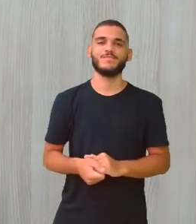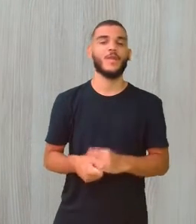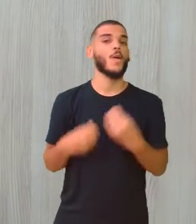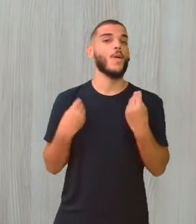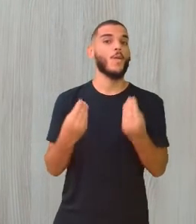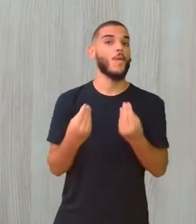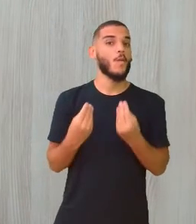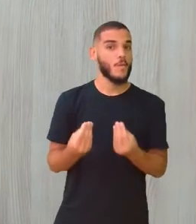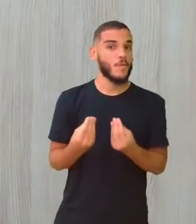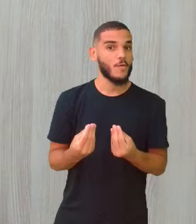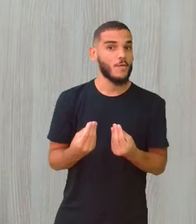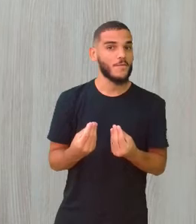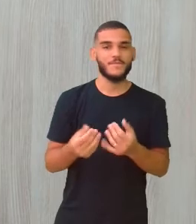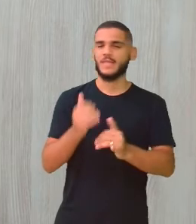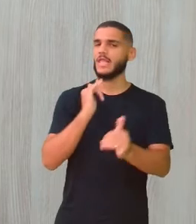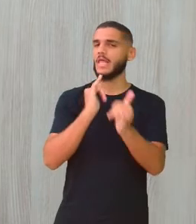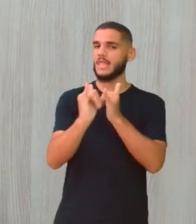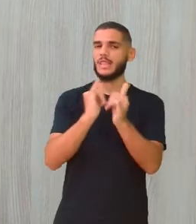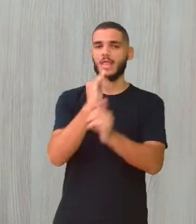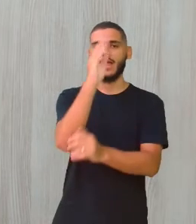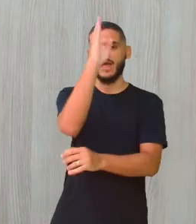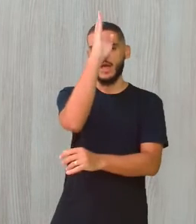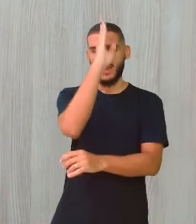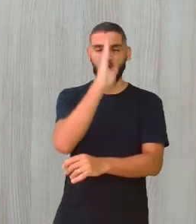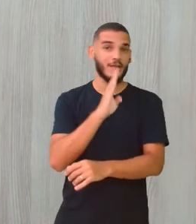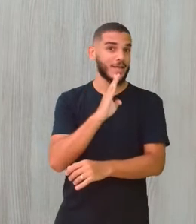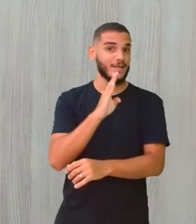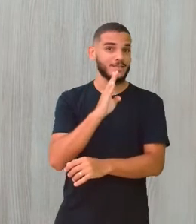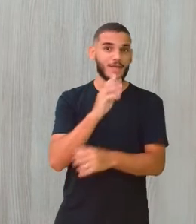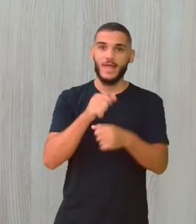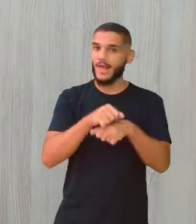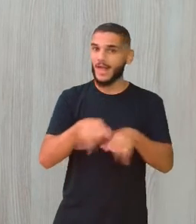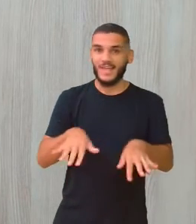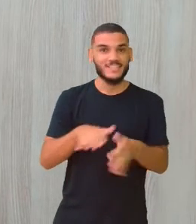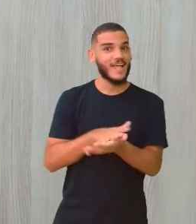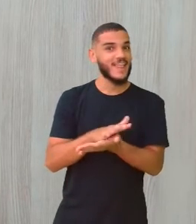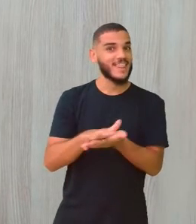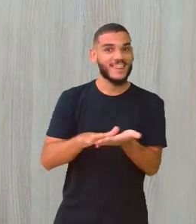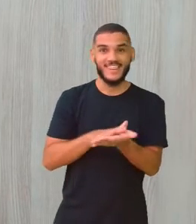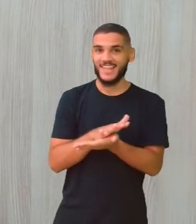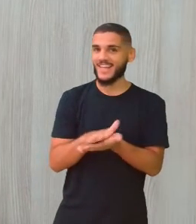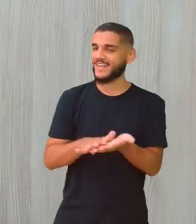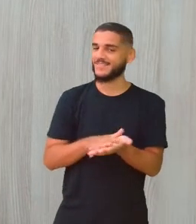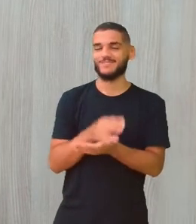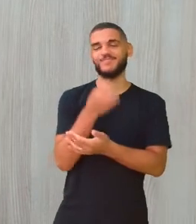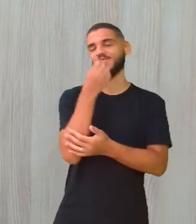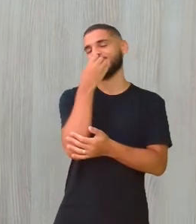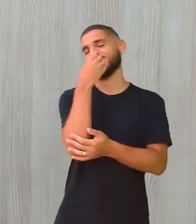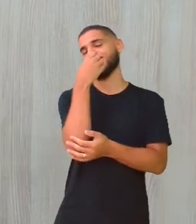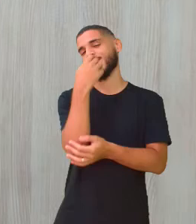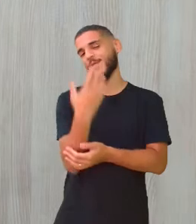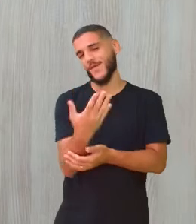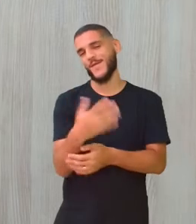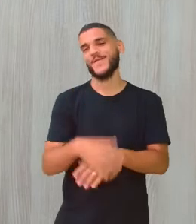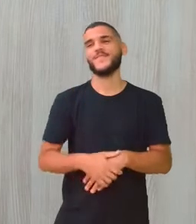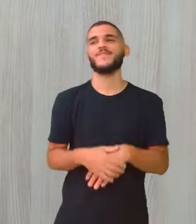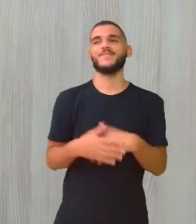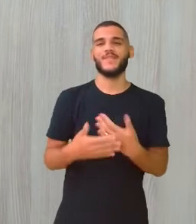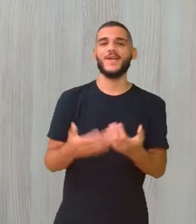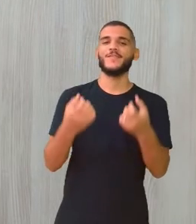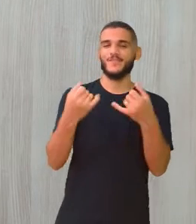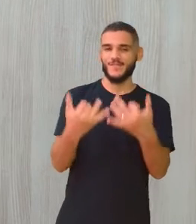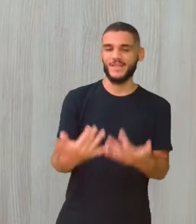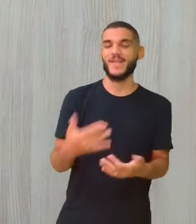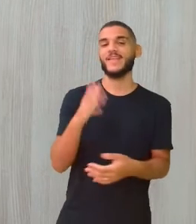sua internet financiada, não consumindo do seu pacote de dados. Então, como eu digo,